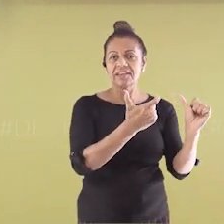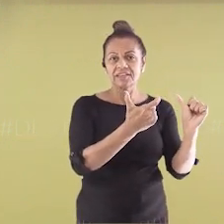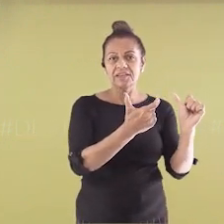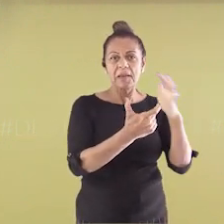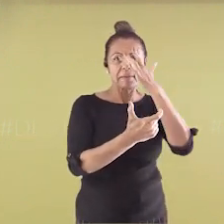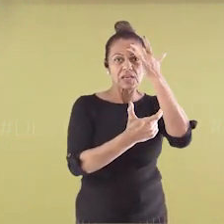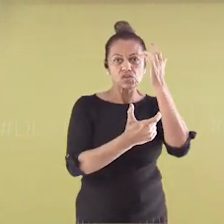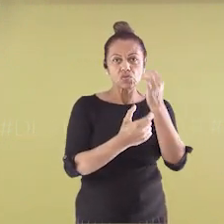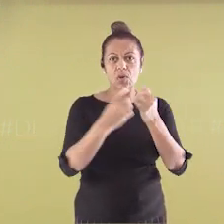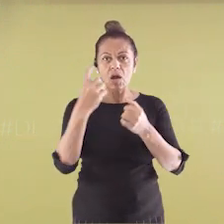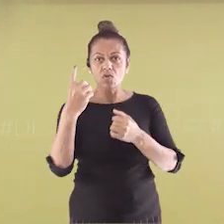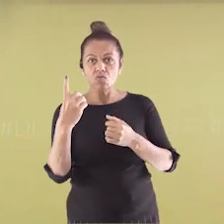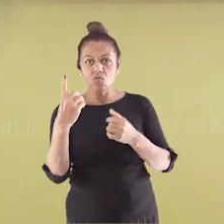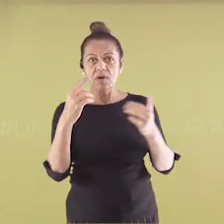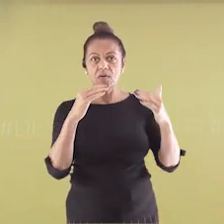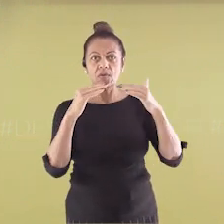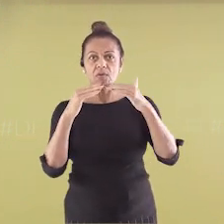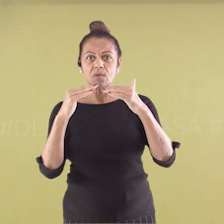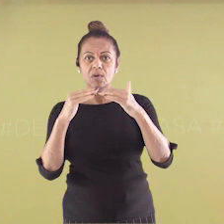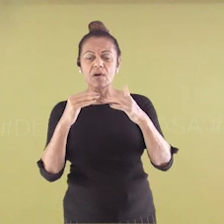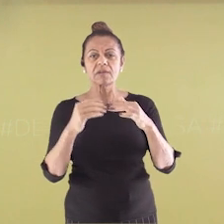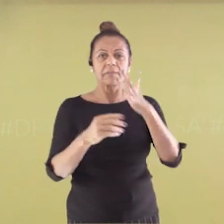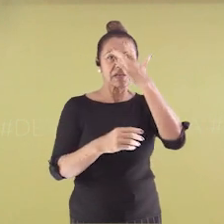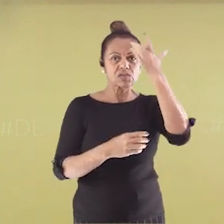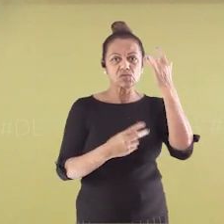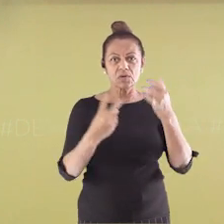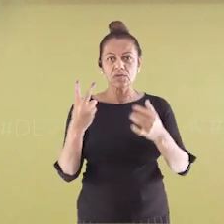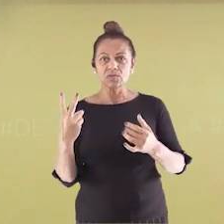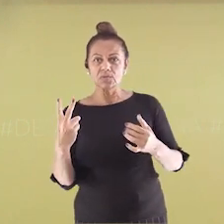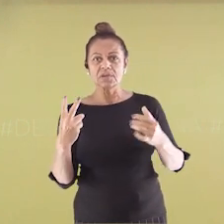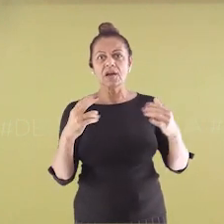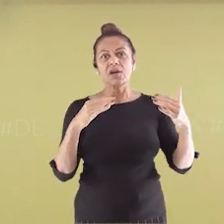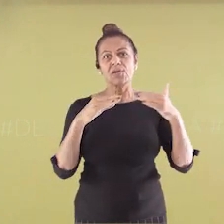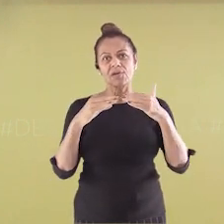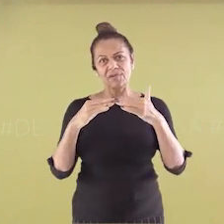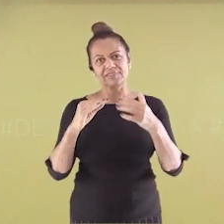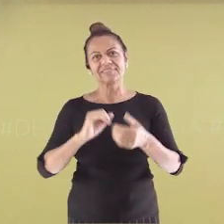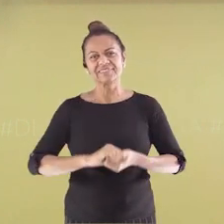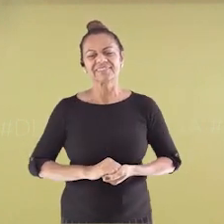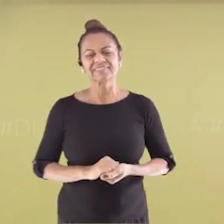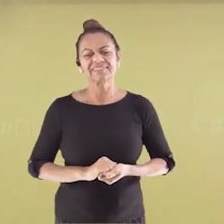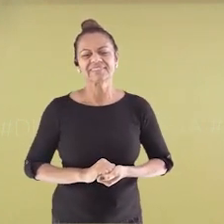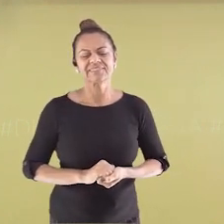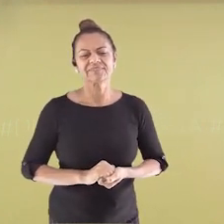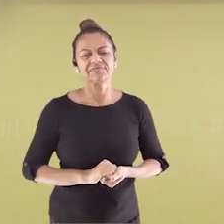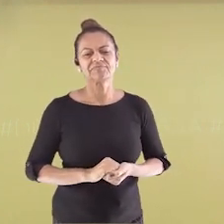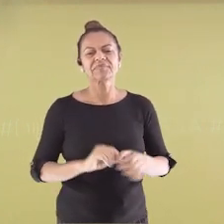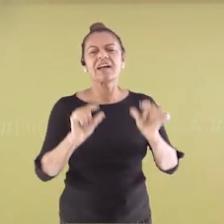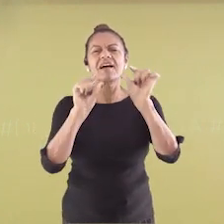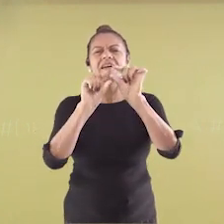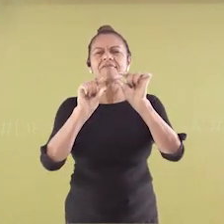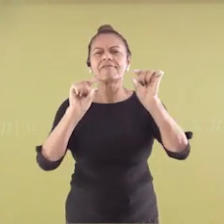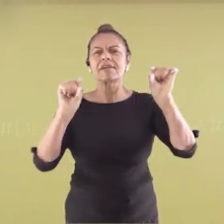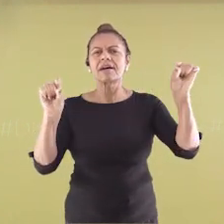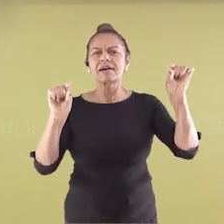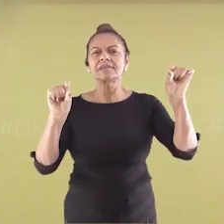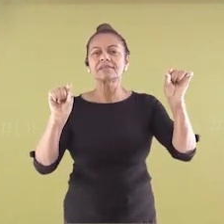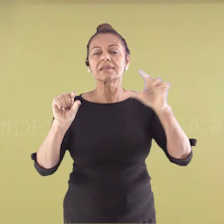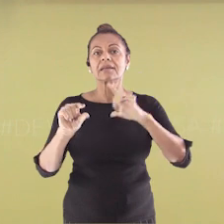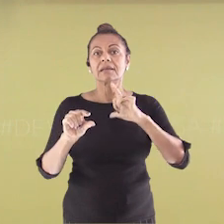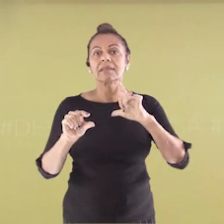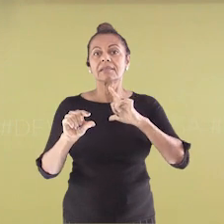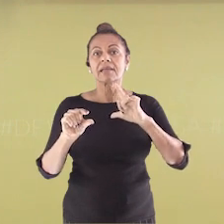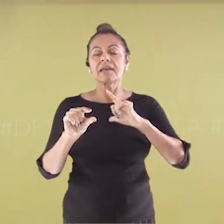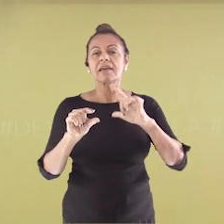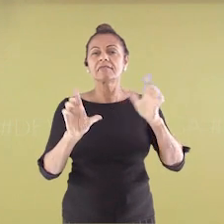Sendo assim, o verbo flexiona para concordar com o número de pessoas da oração. E agora, vamos à diferença entre